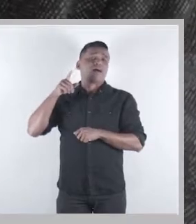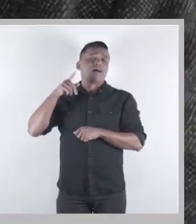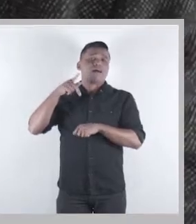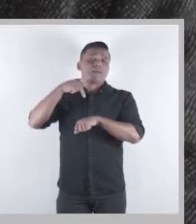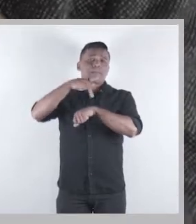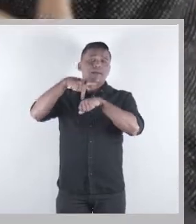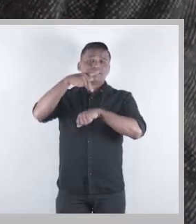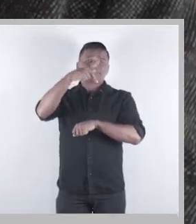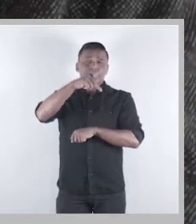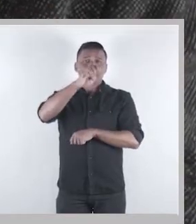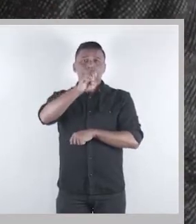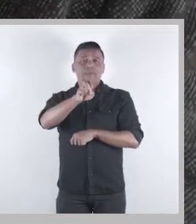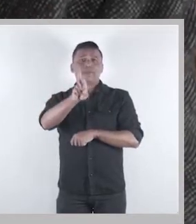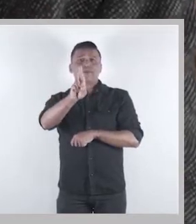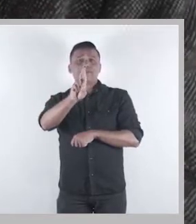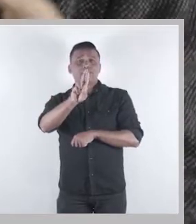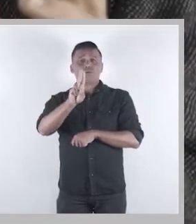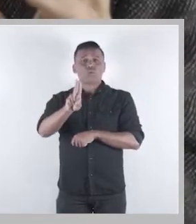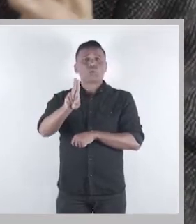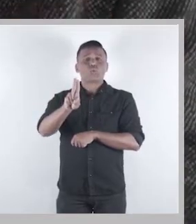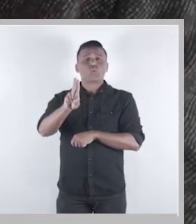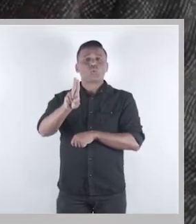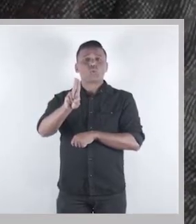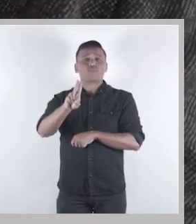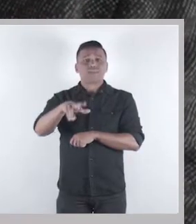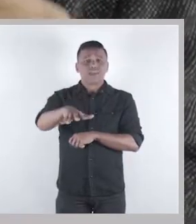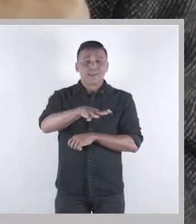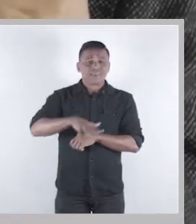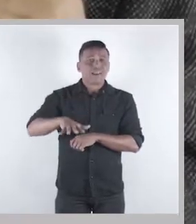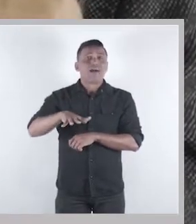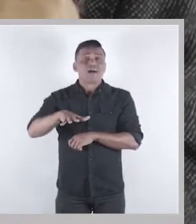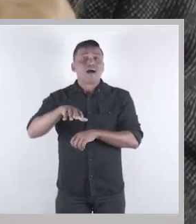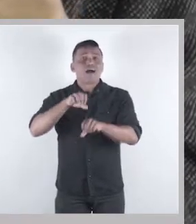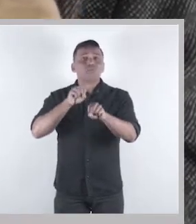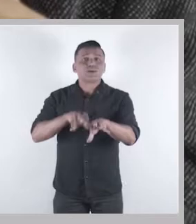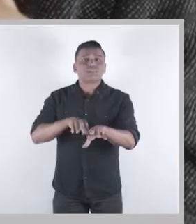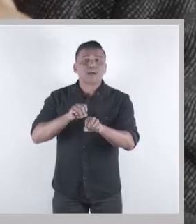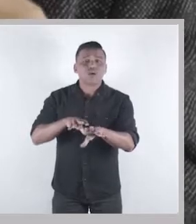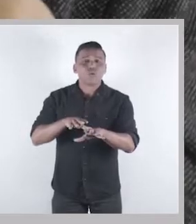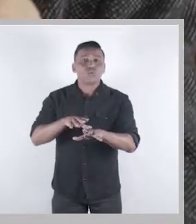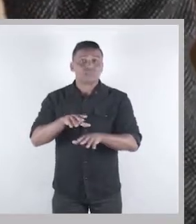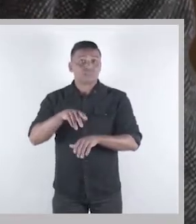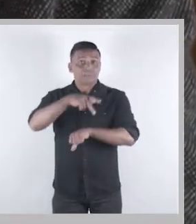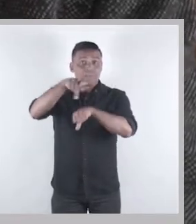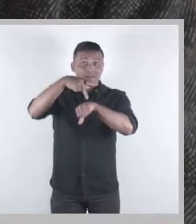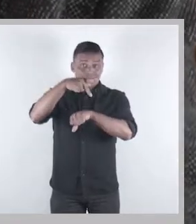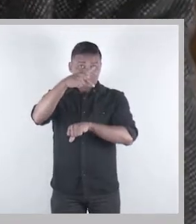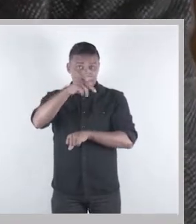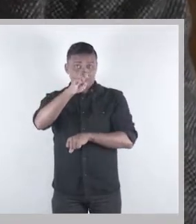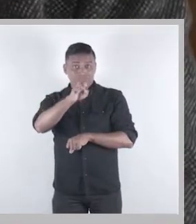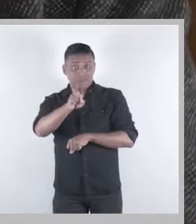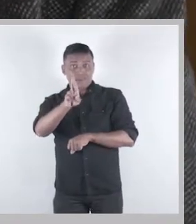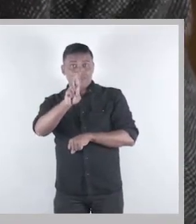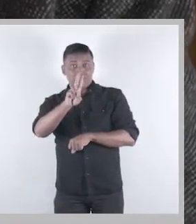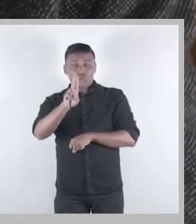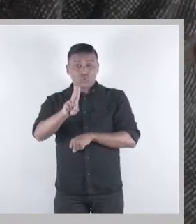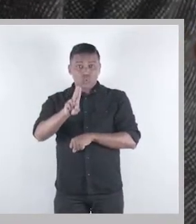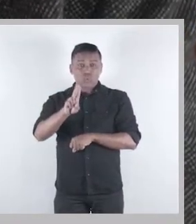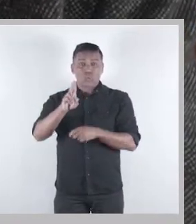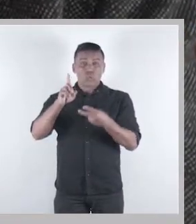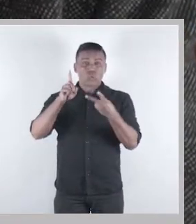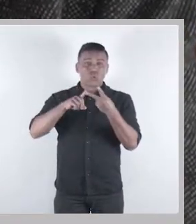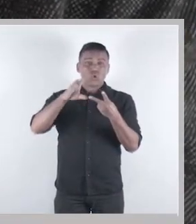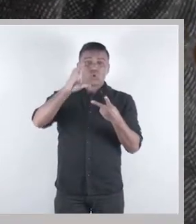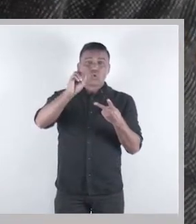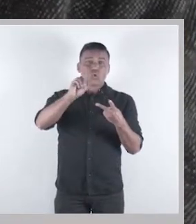porque você vê assim em países como peru a Colômbia e Argentina por exemplo